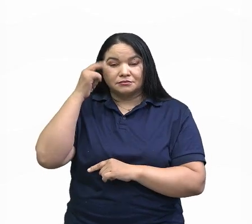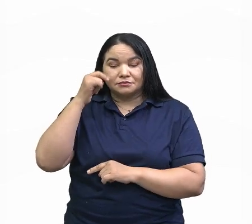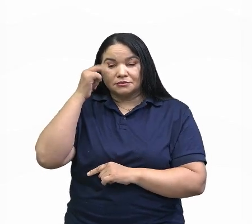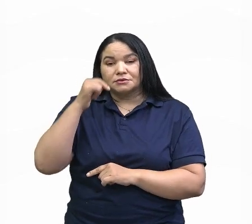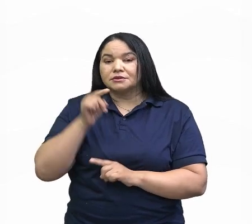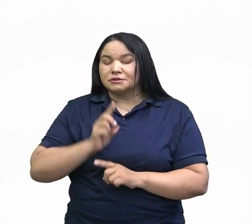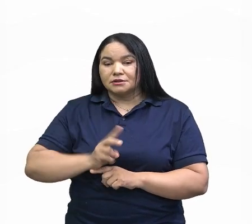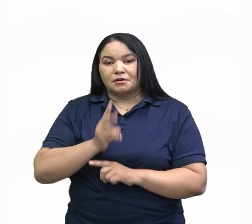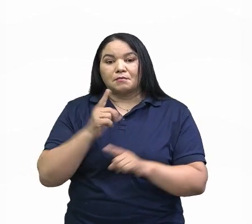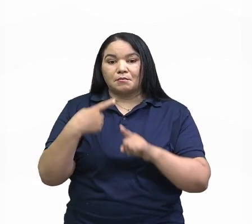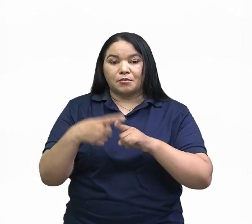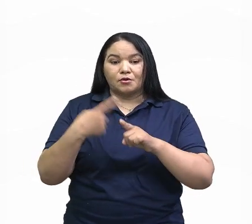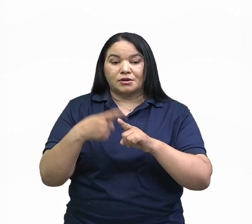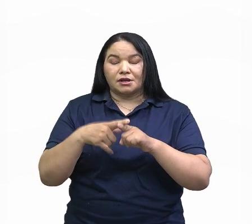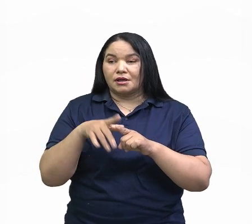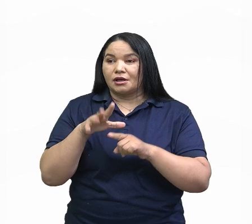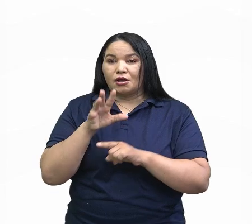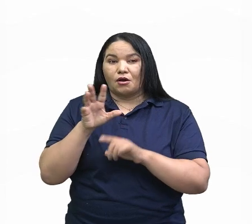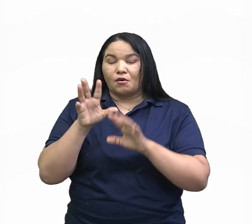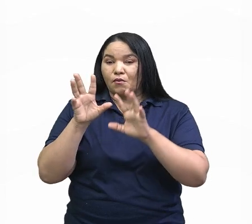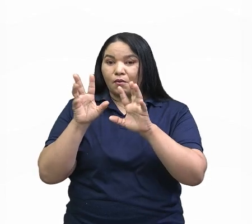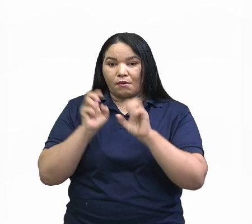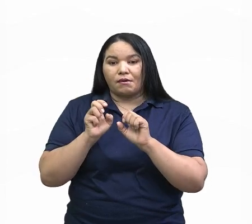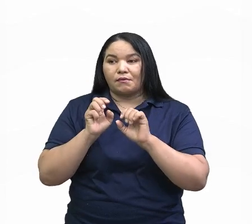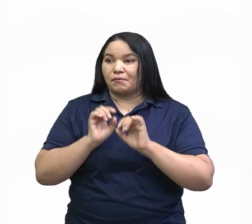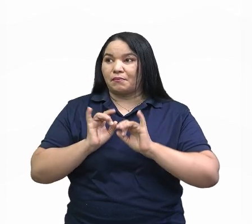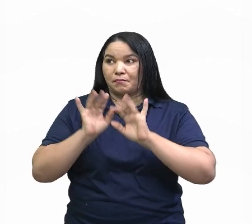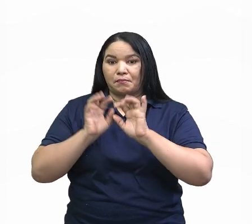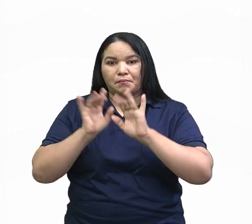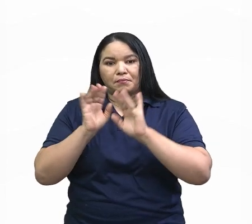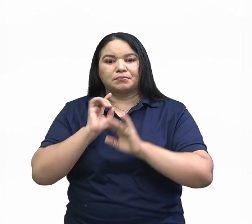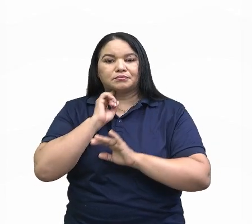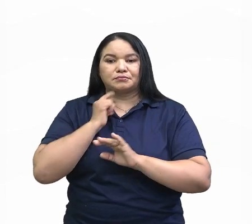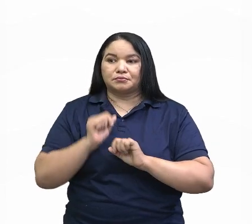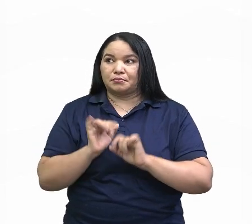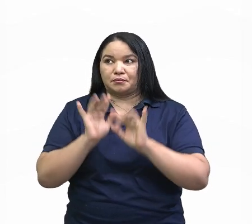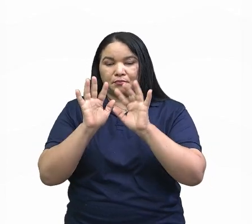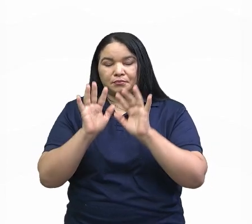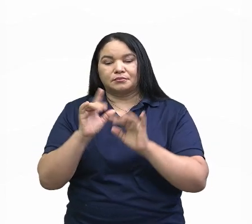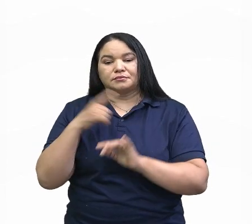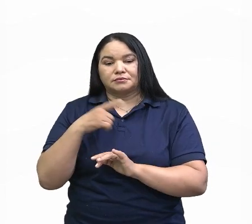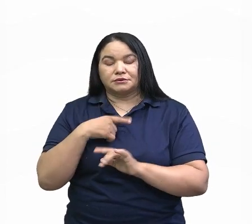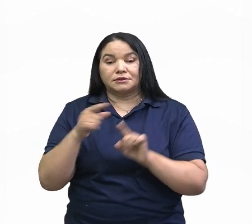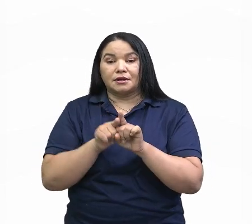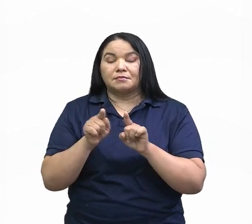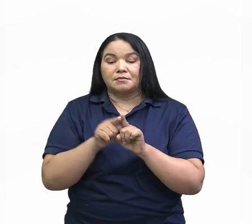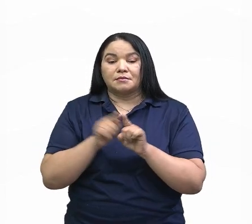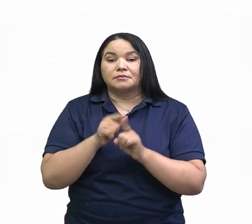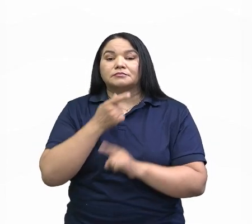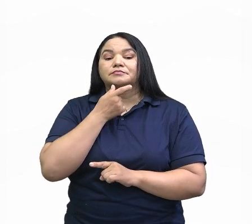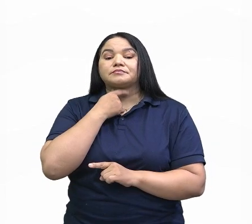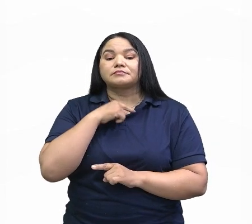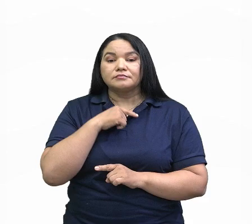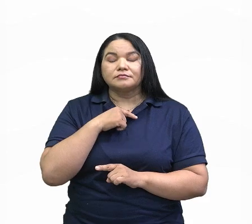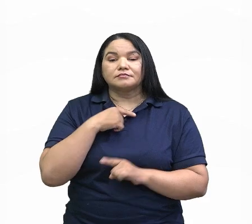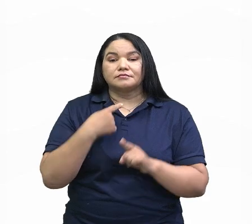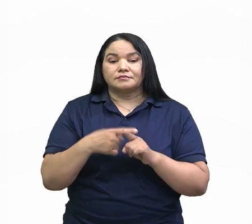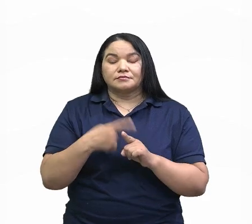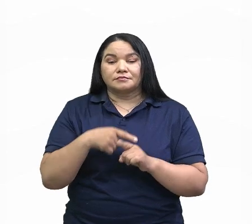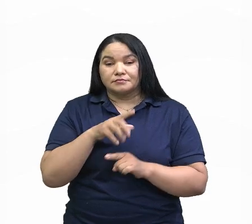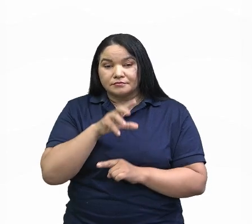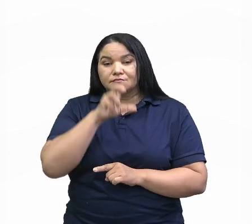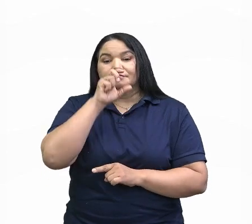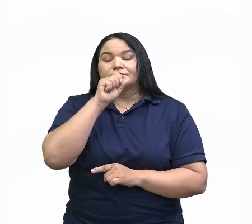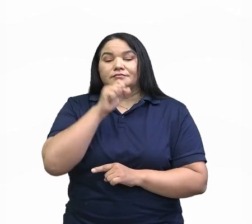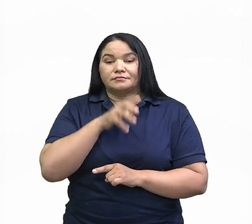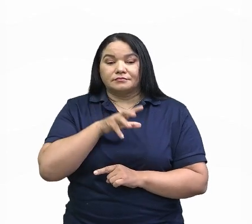o ar apresenta ali essa quantidade de poluição. Além disso, também nas vias aéreas, porque a gente vai estar respirando